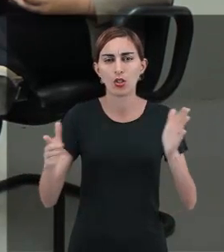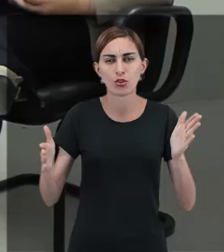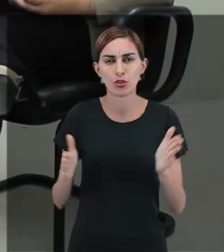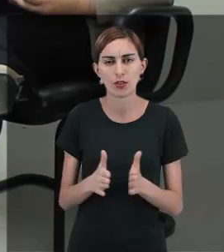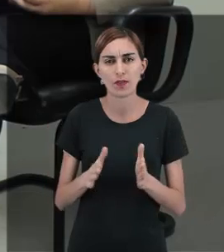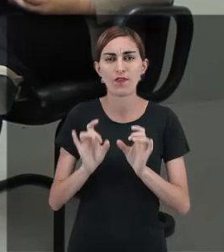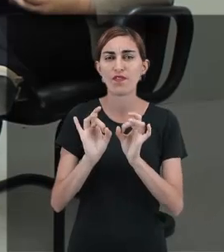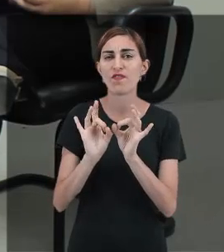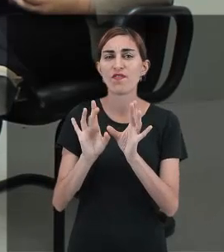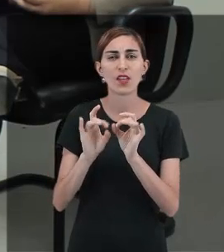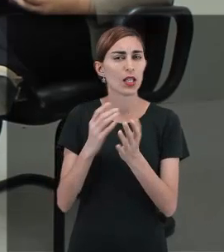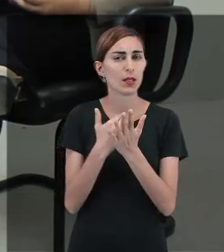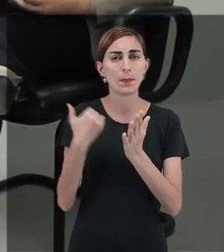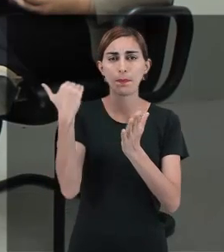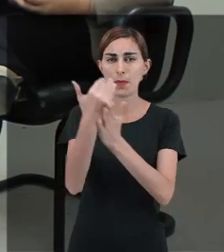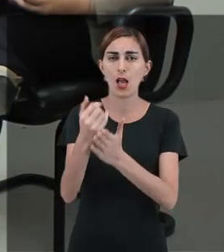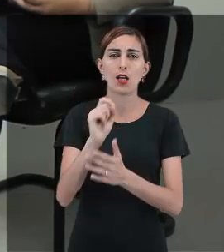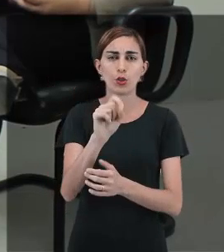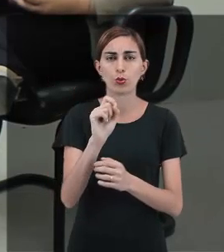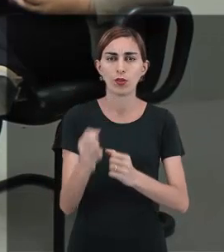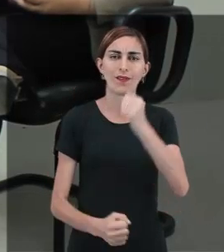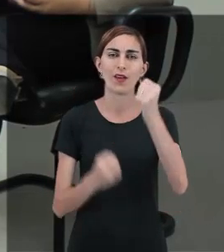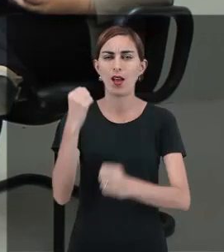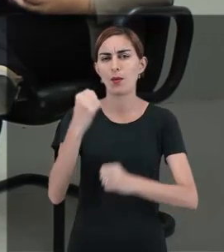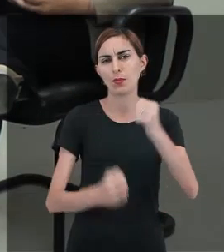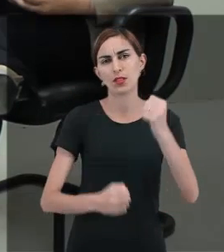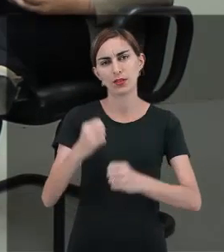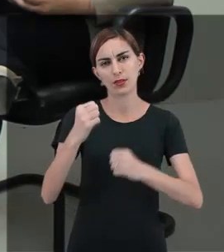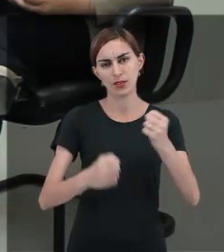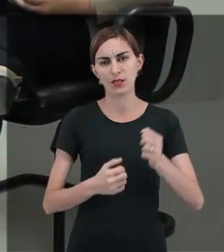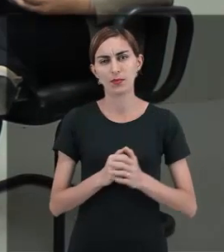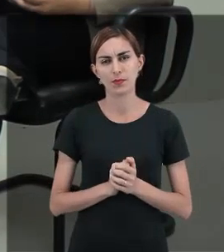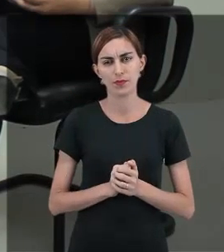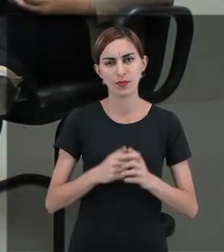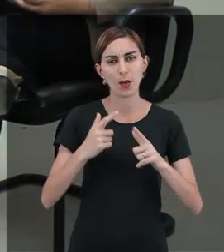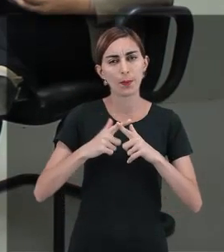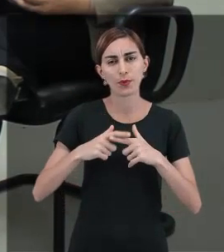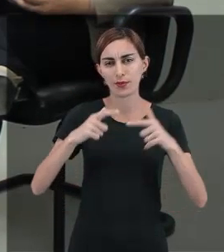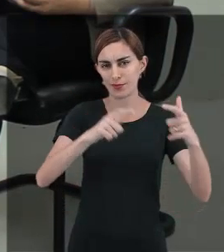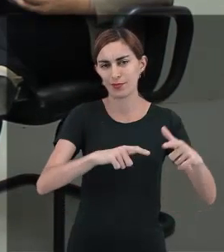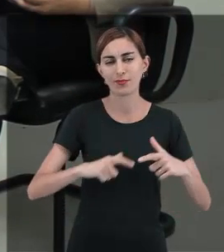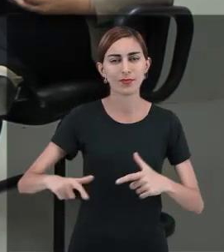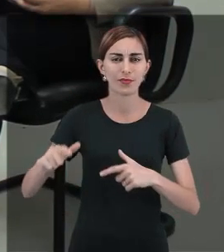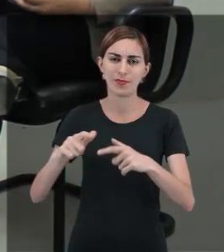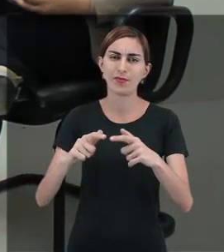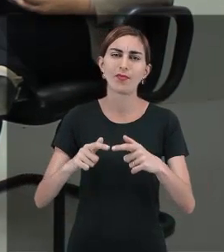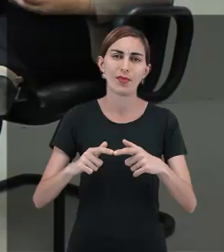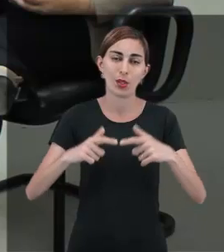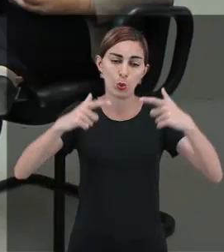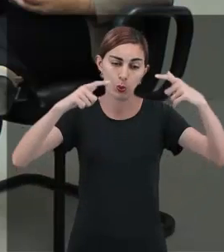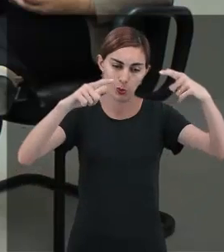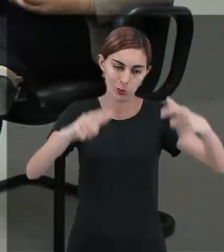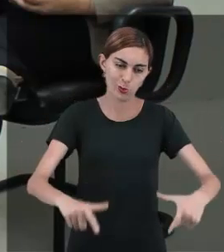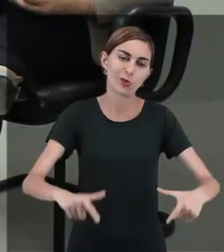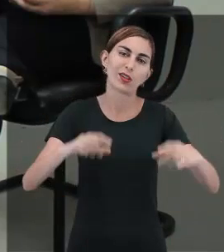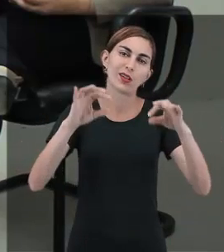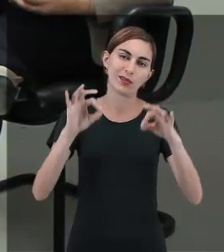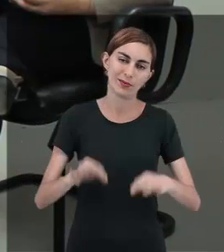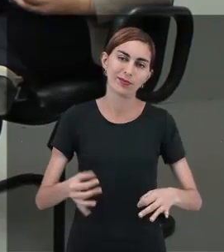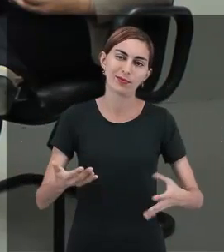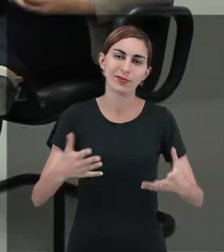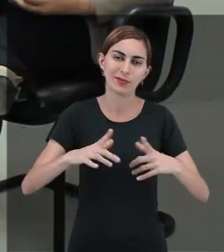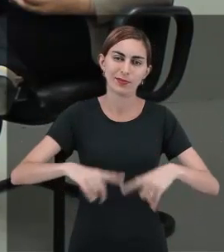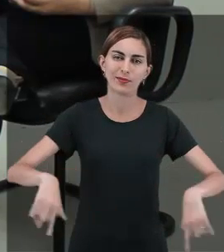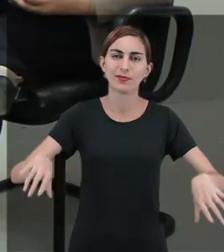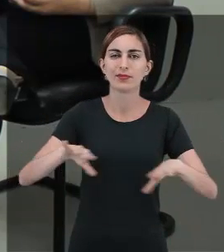muito mais, porque ela tinha o local certo, o estudo de vocação correto, e inclusive a layoutização do espaço da loja correto. Ou